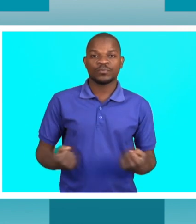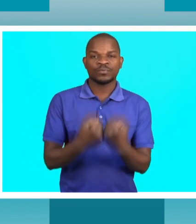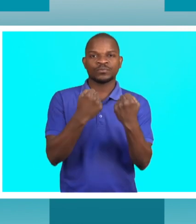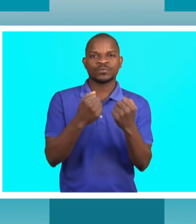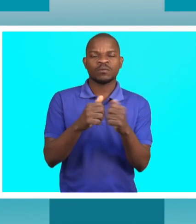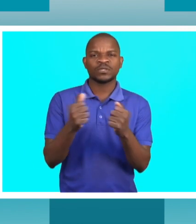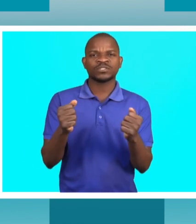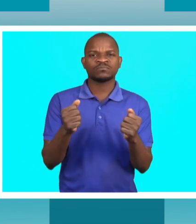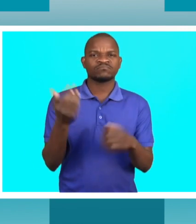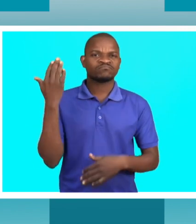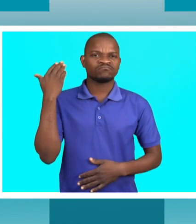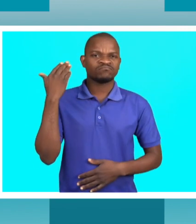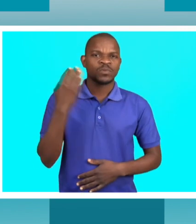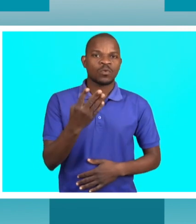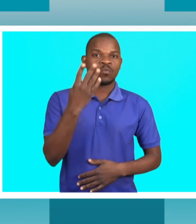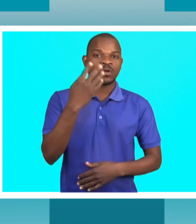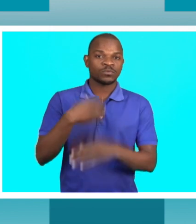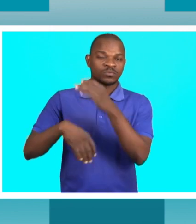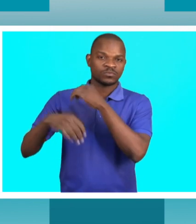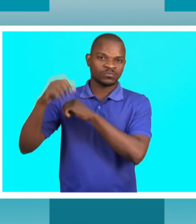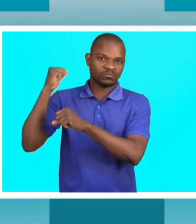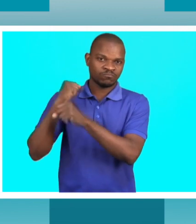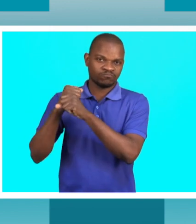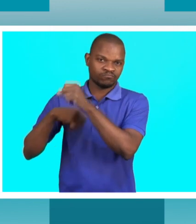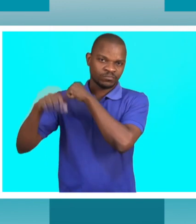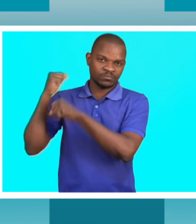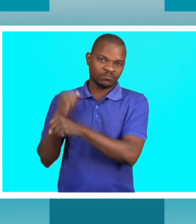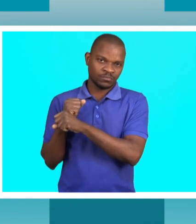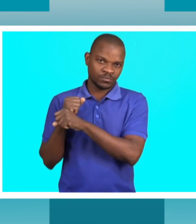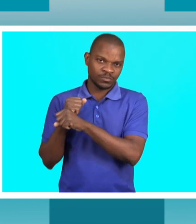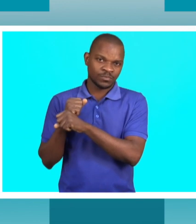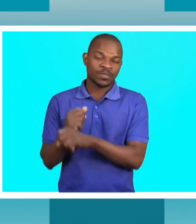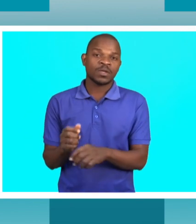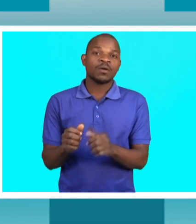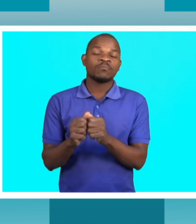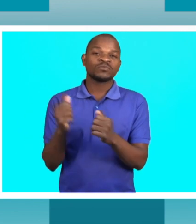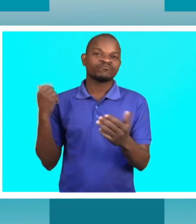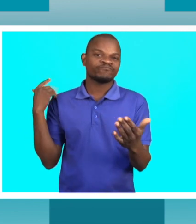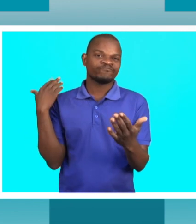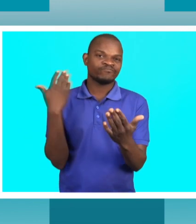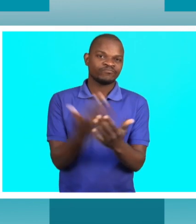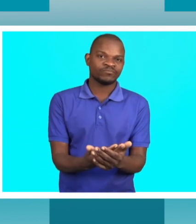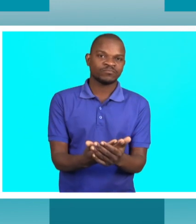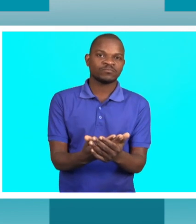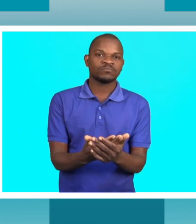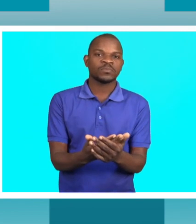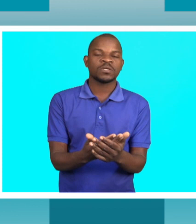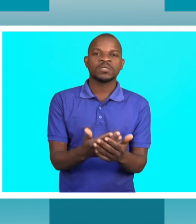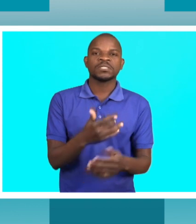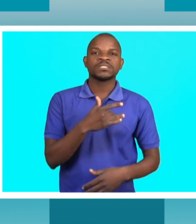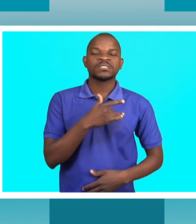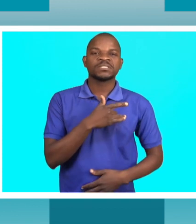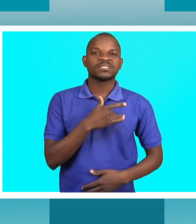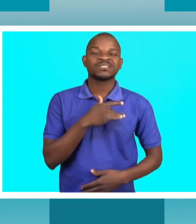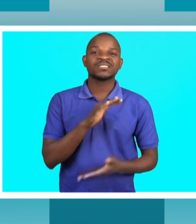acessivelmente, quatro anos, 2015. Então, de imediato, parei de sentir